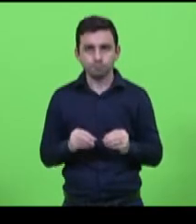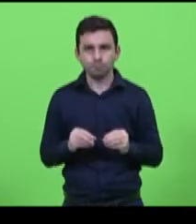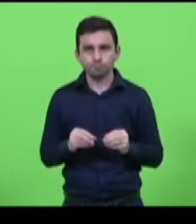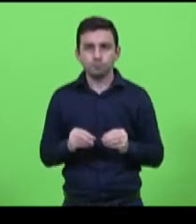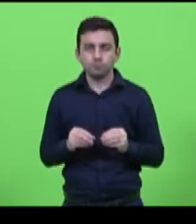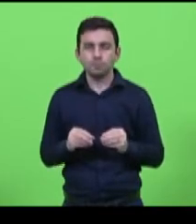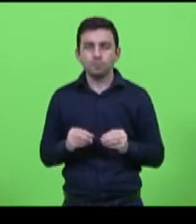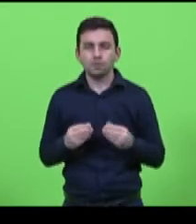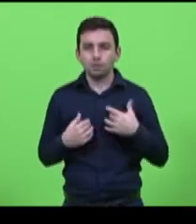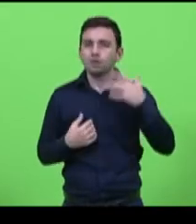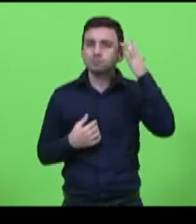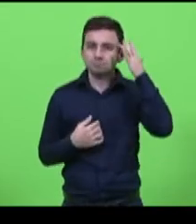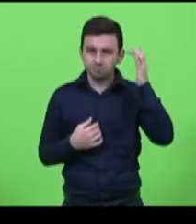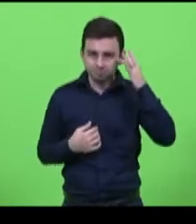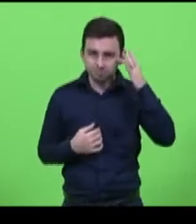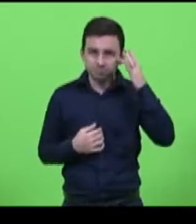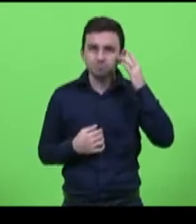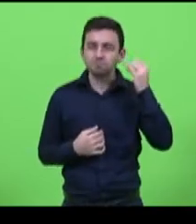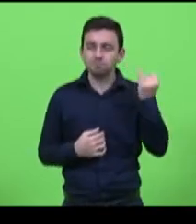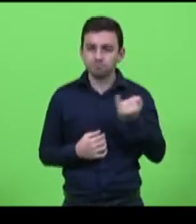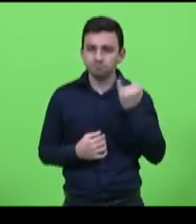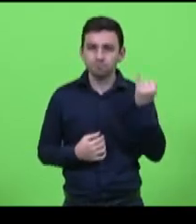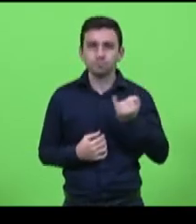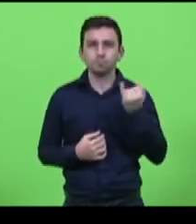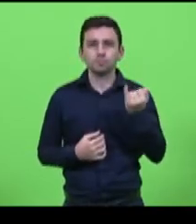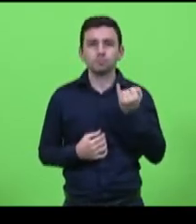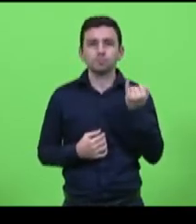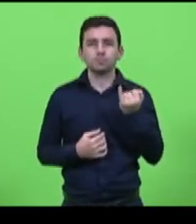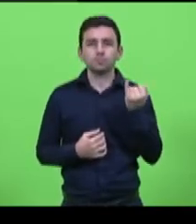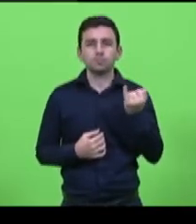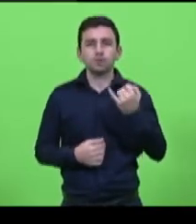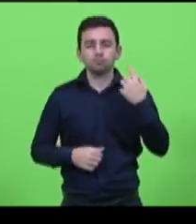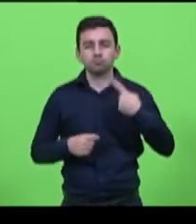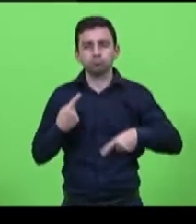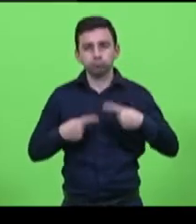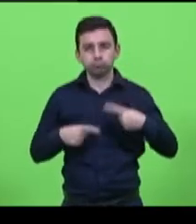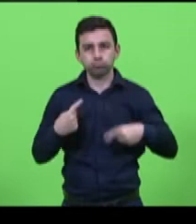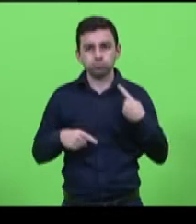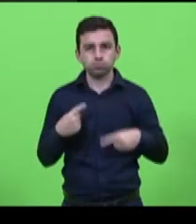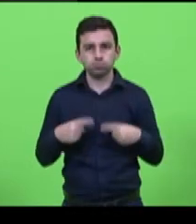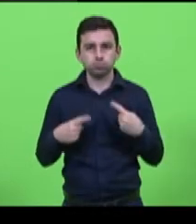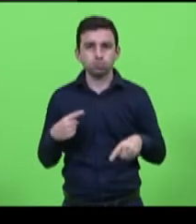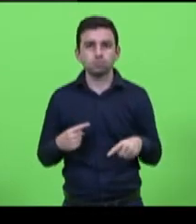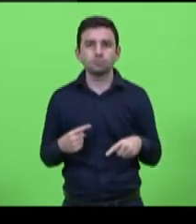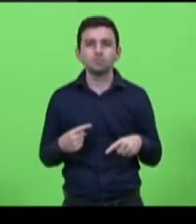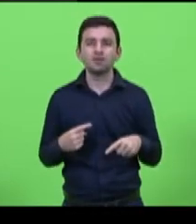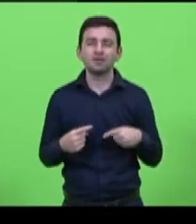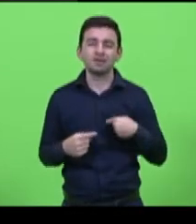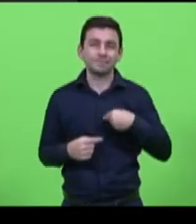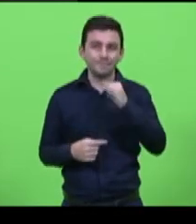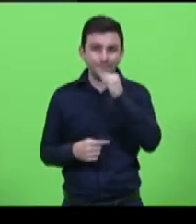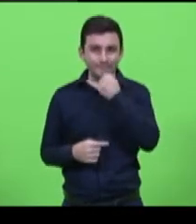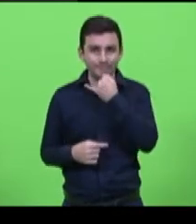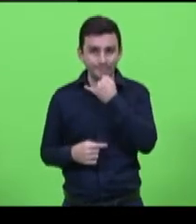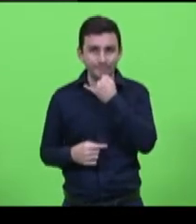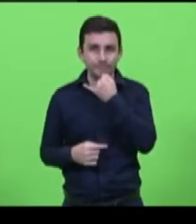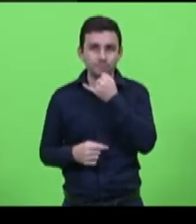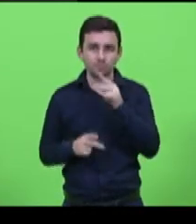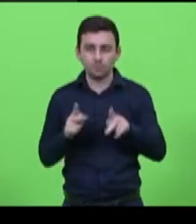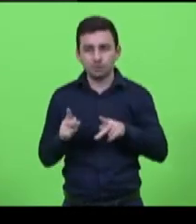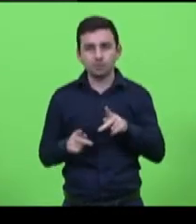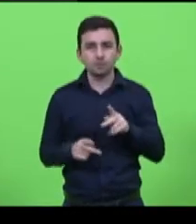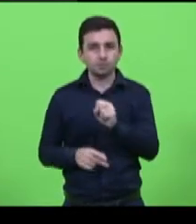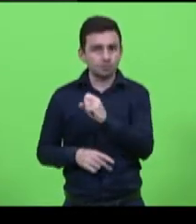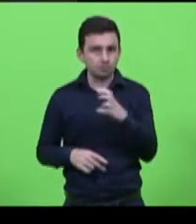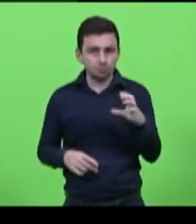eu achei extremamente oportuno essa discussão. Aliás, o parlamento catarinense tem dado sinais de